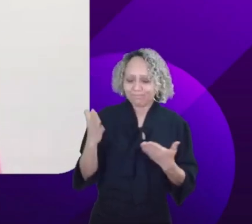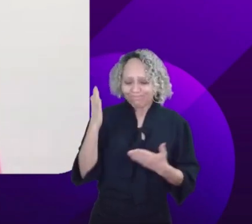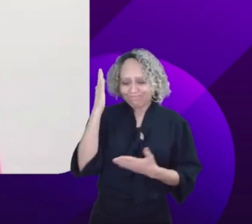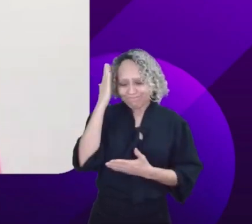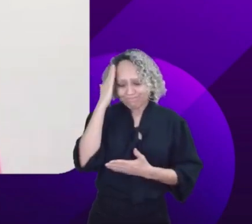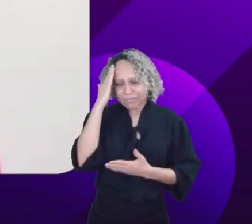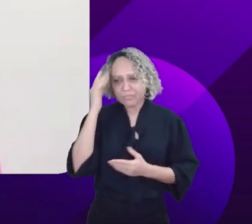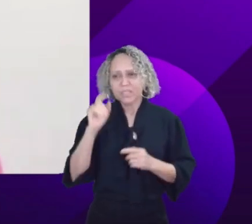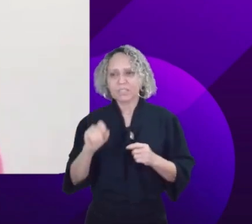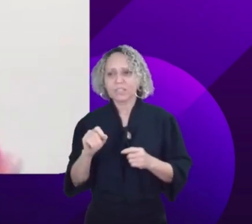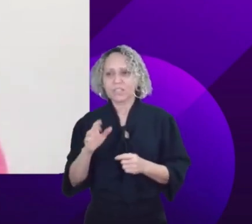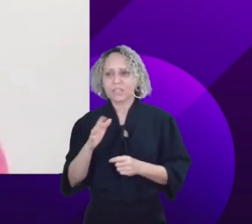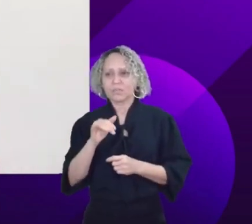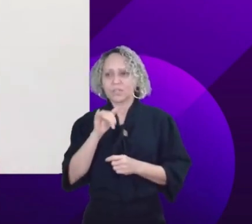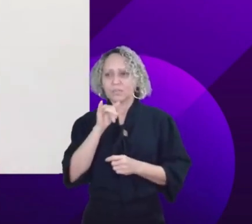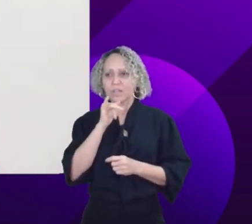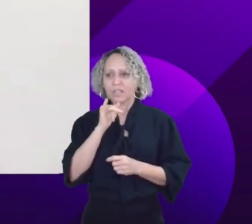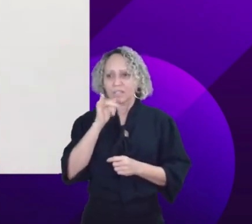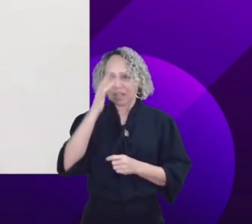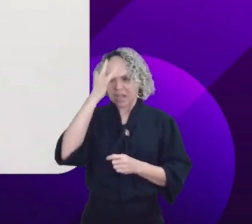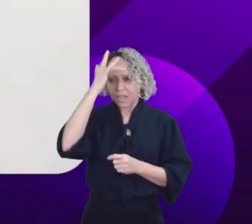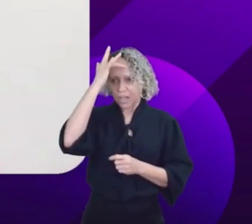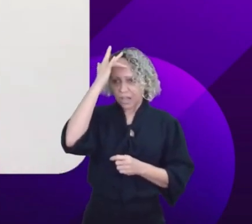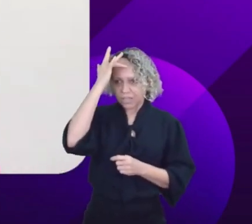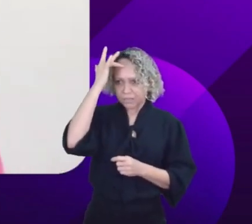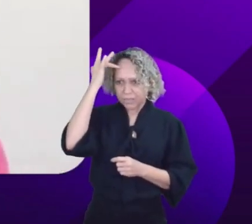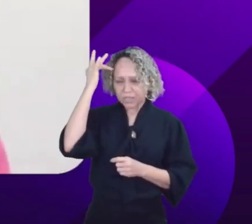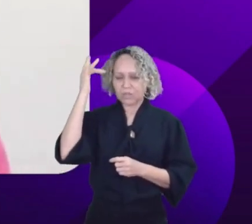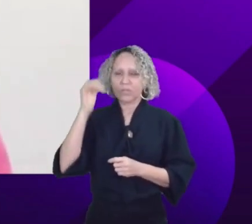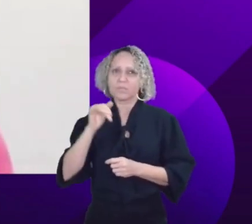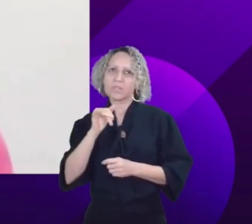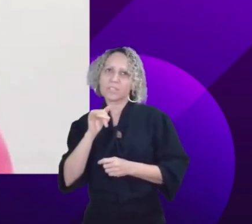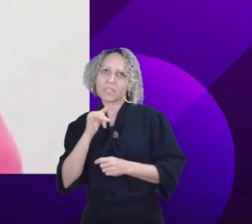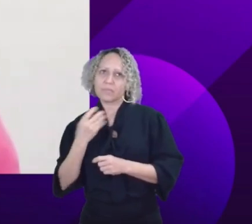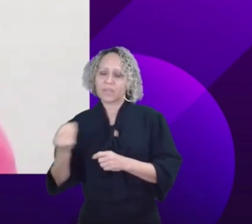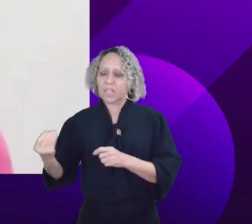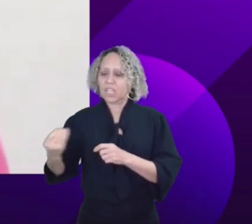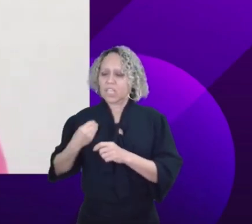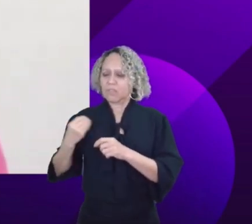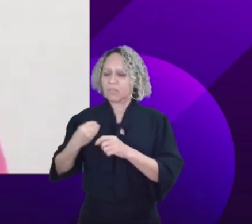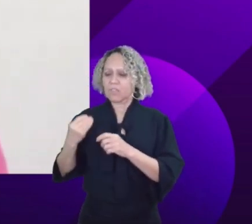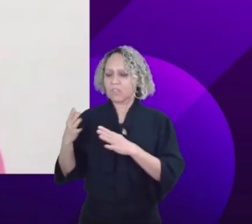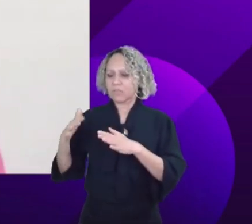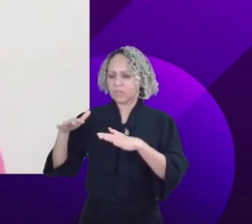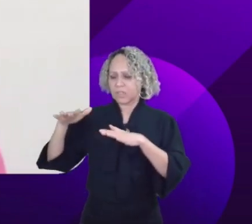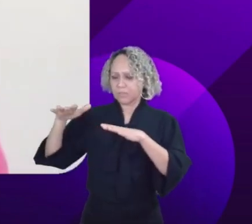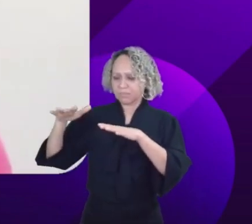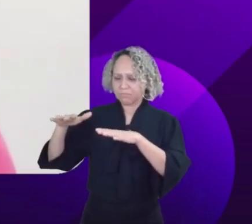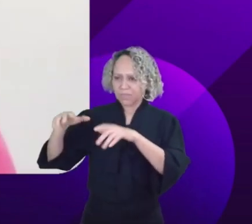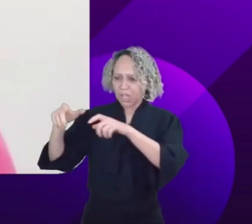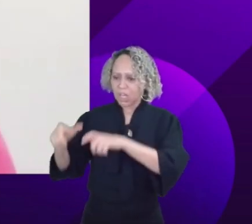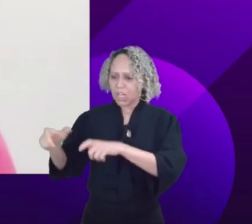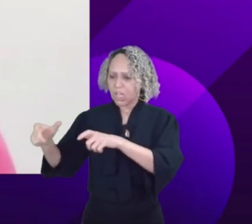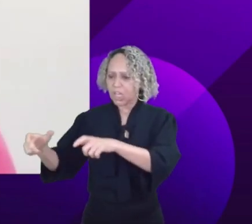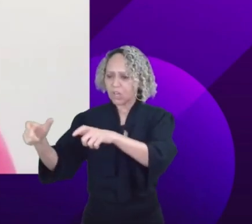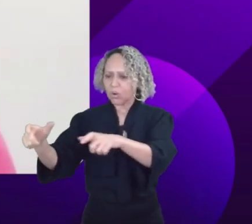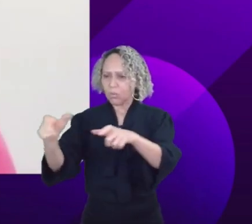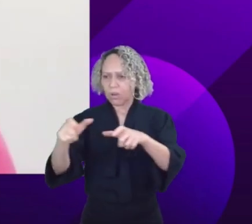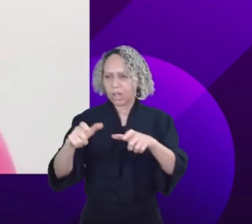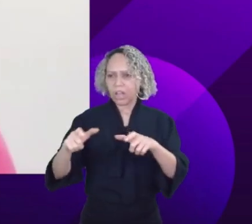tem recebido muitos dessas áreas de enchente. A gente tem falado muito dos refugiados